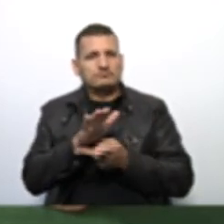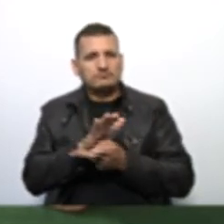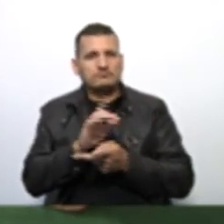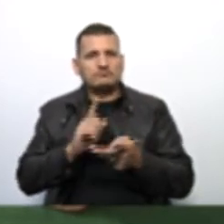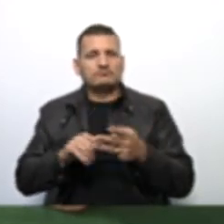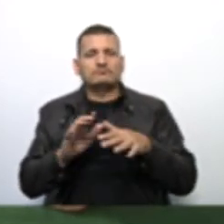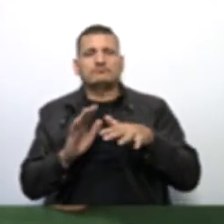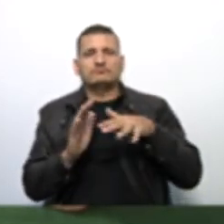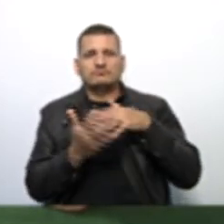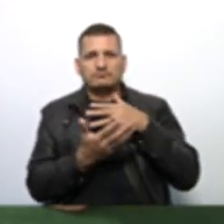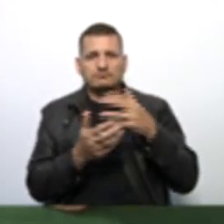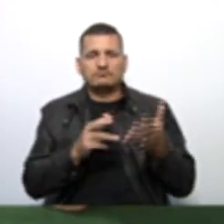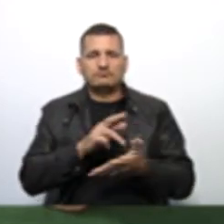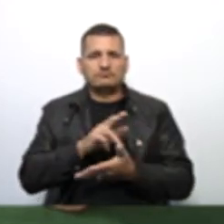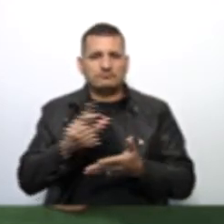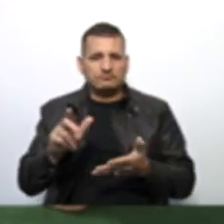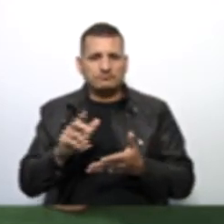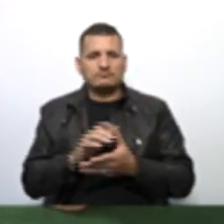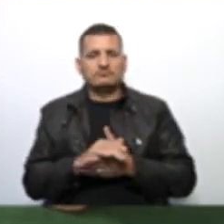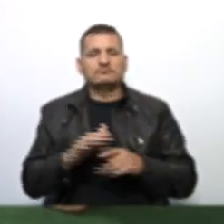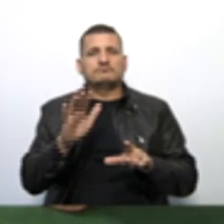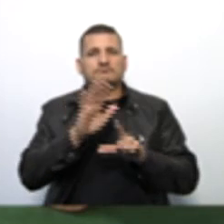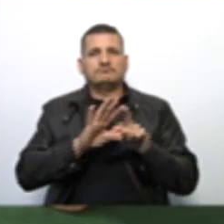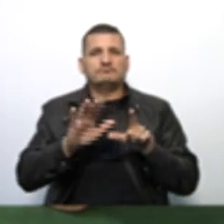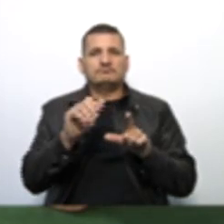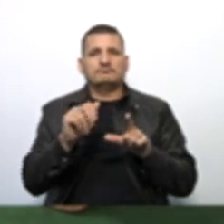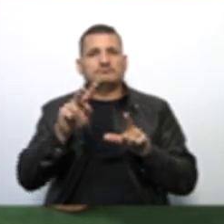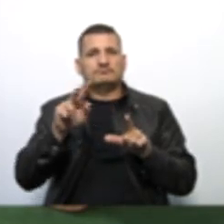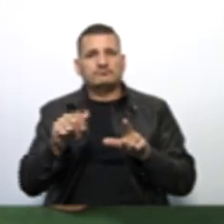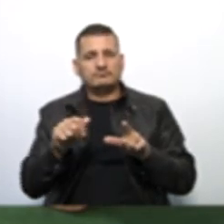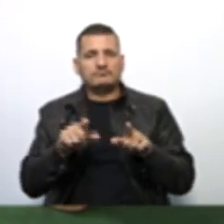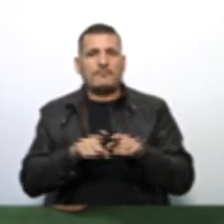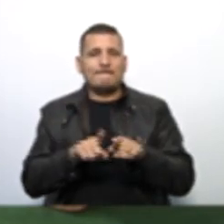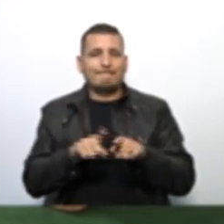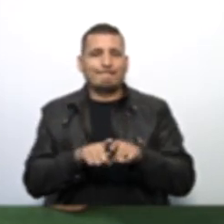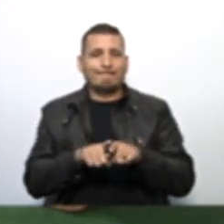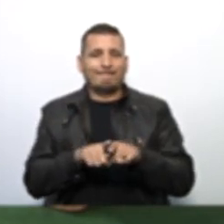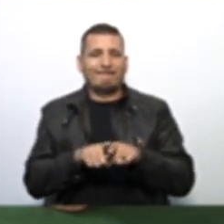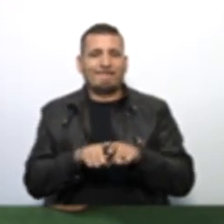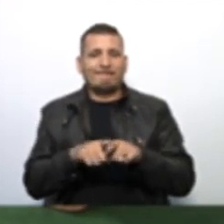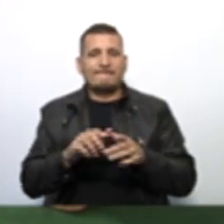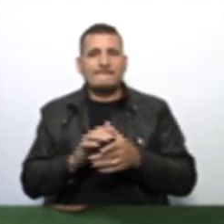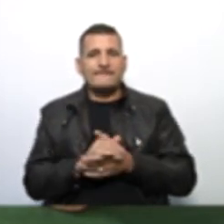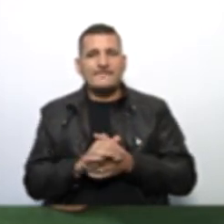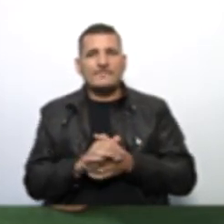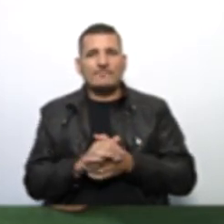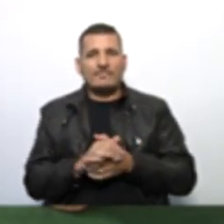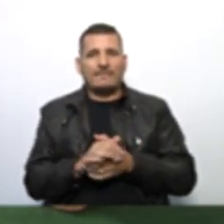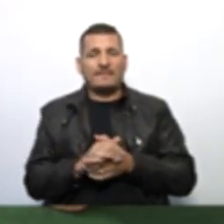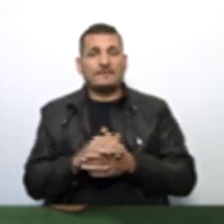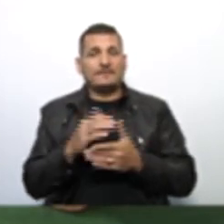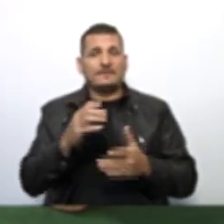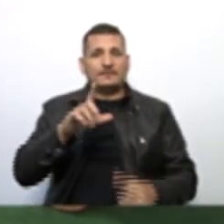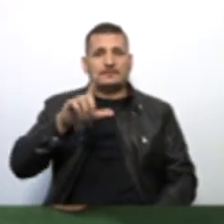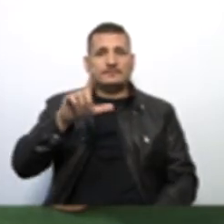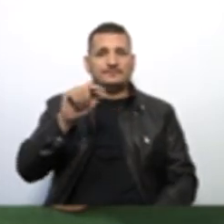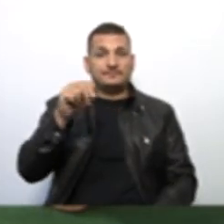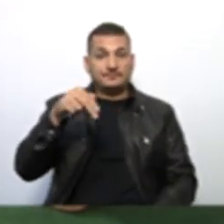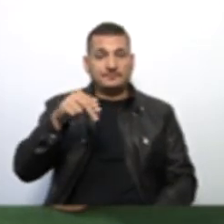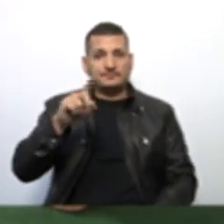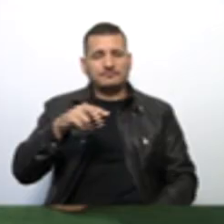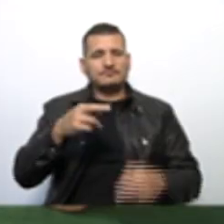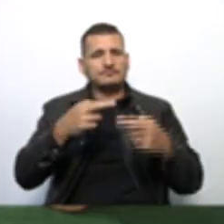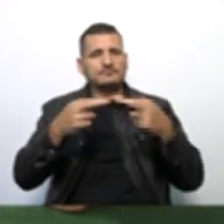rede social, e por aí vai. O AVA também, né, professor? Exatamente, professor. Então, a nossa LAN, pessoal, é uma